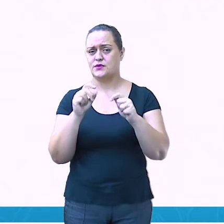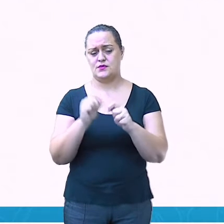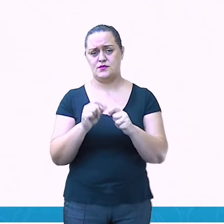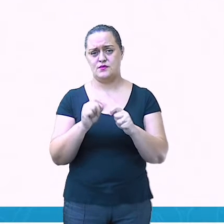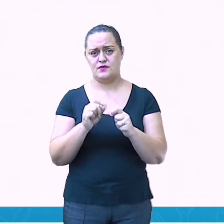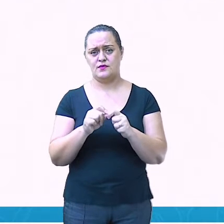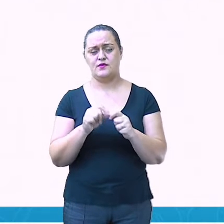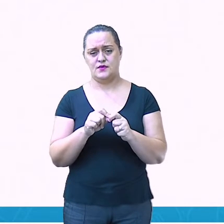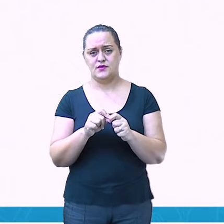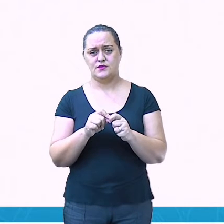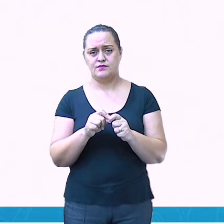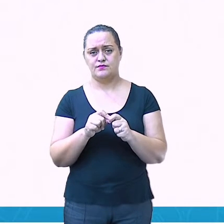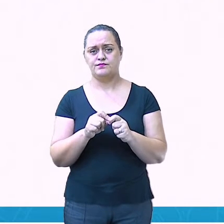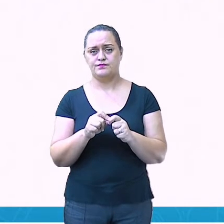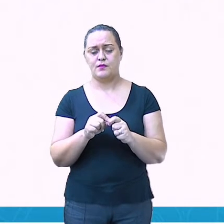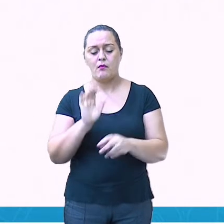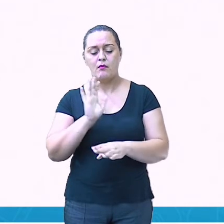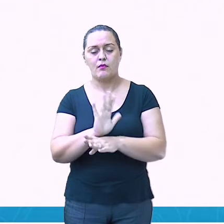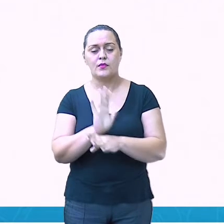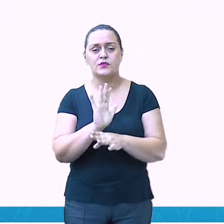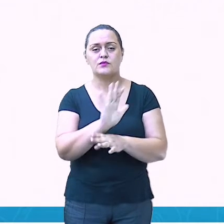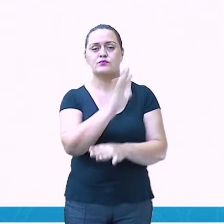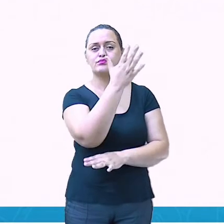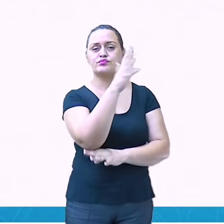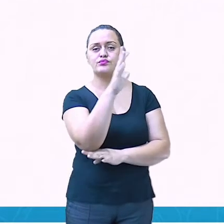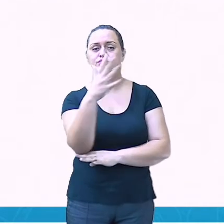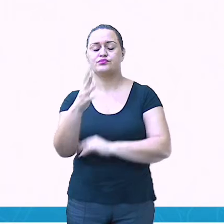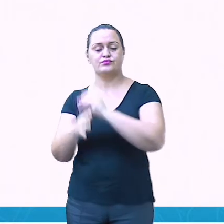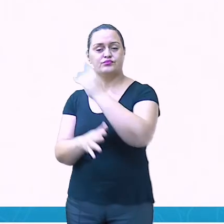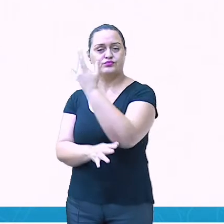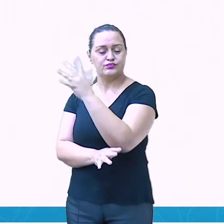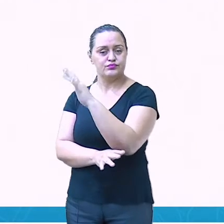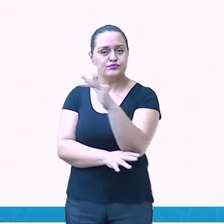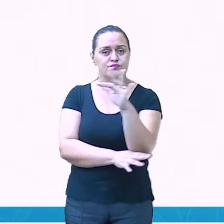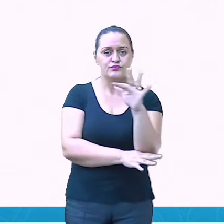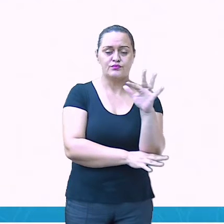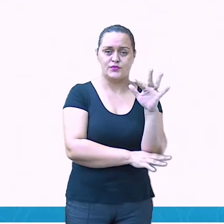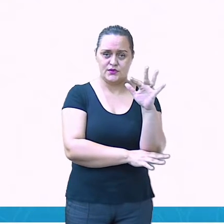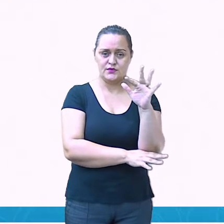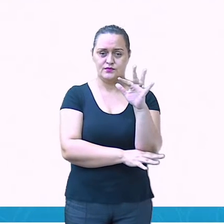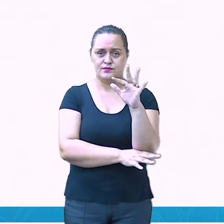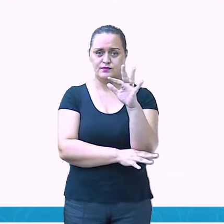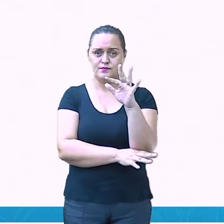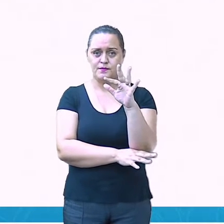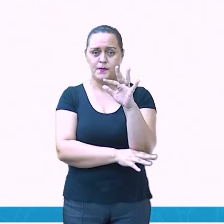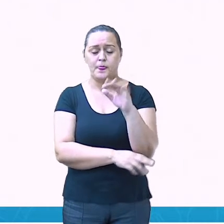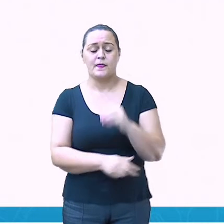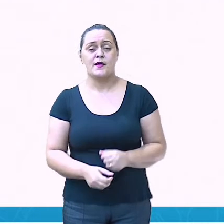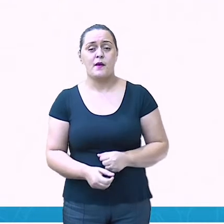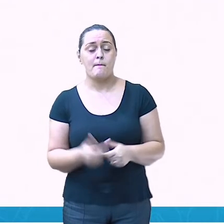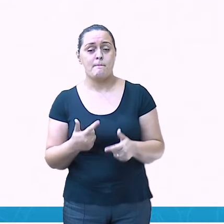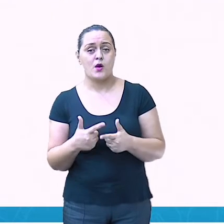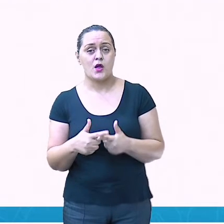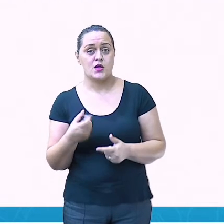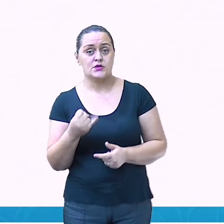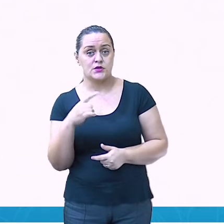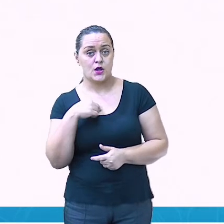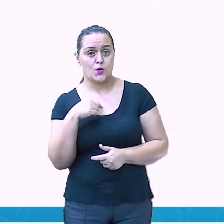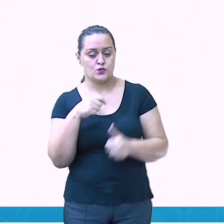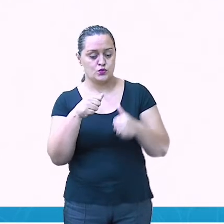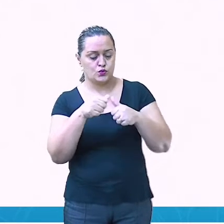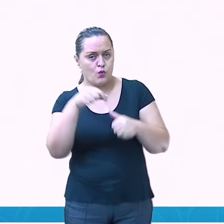enquanto ser humano que ocupa o espaço no meio ambiente, a gente tem que tomar conhecimento de como